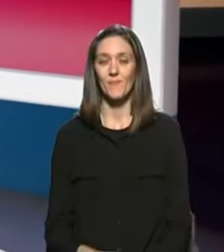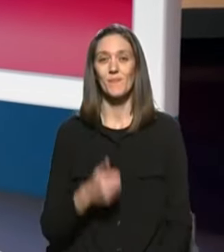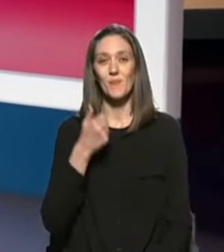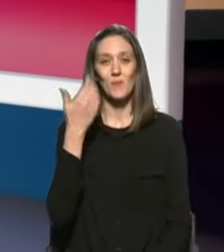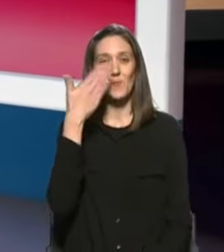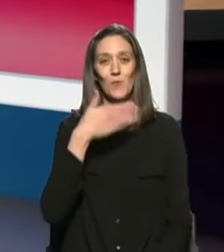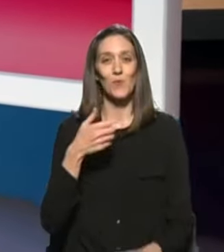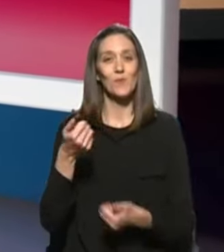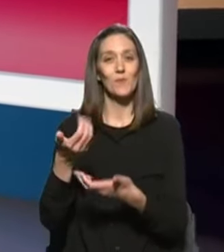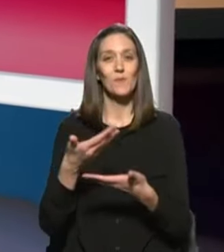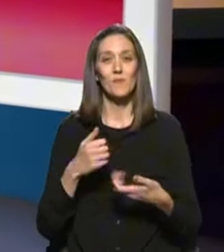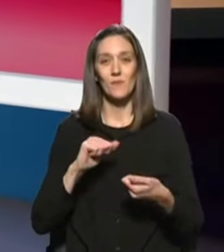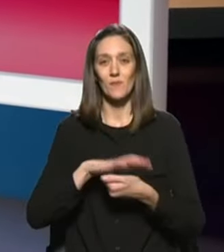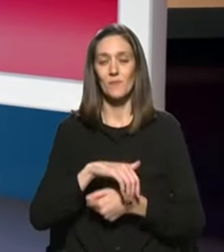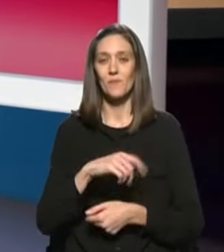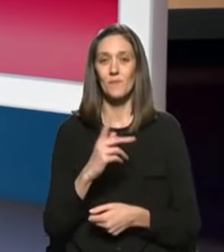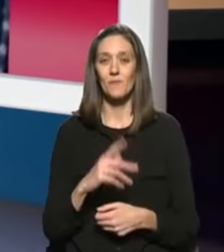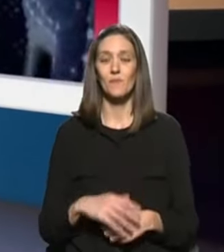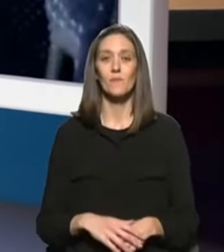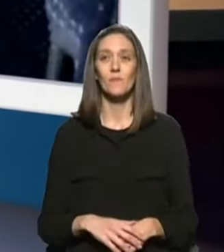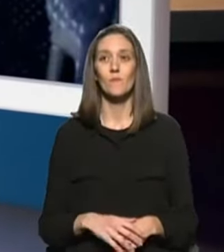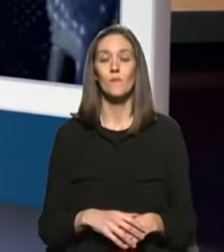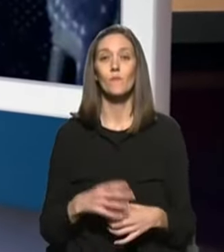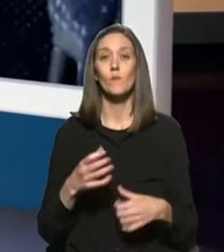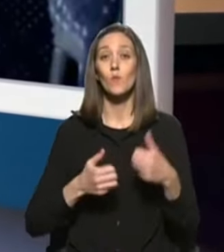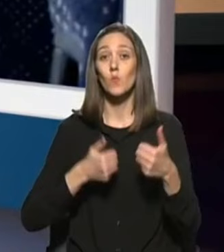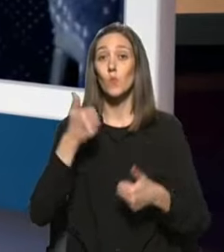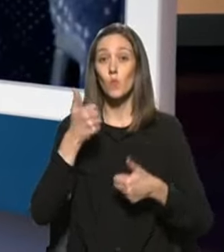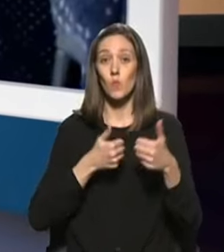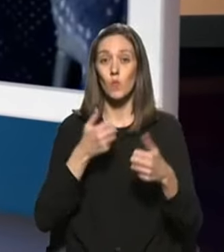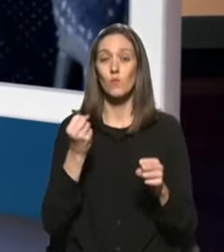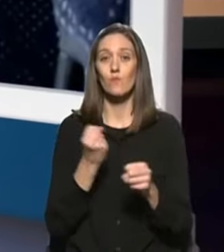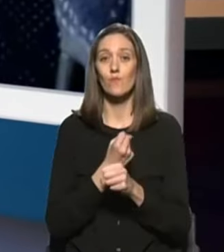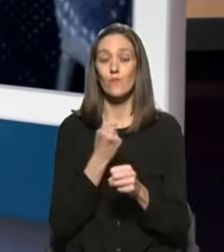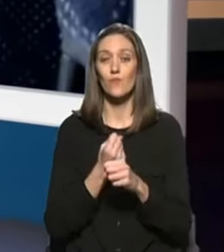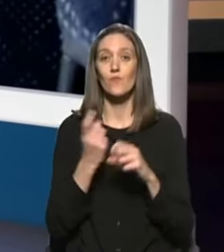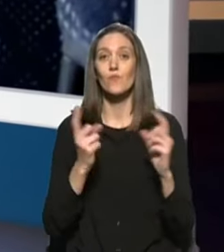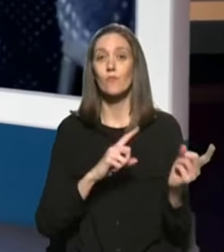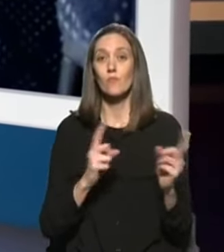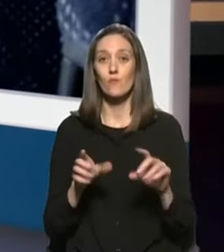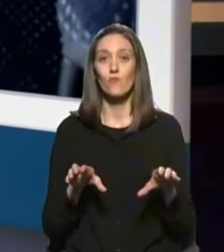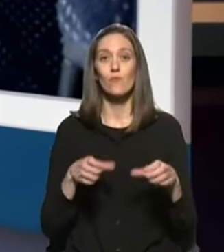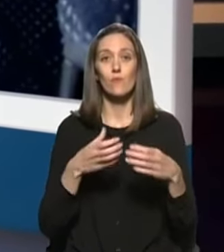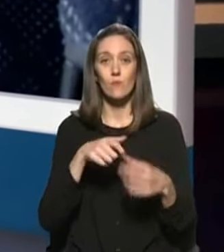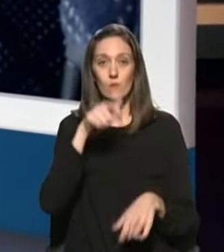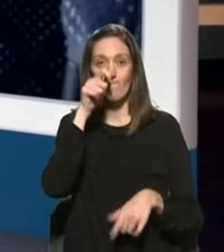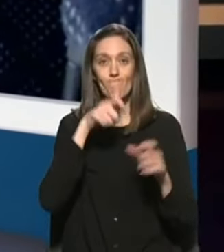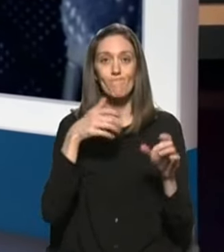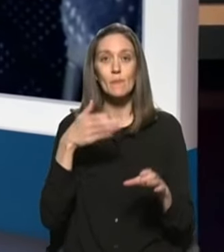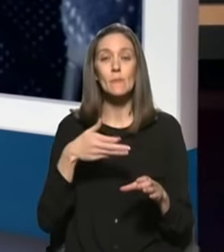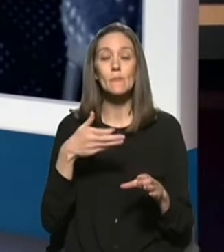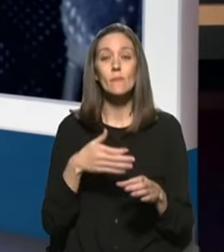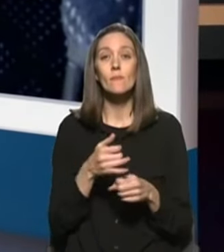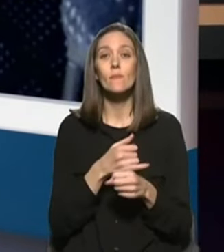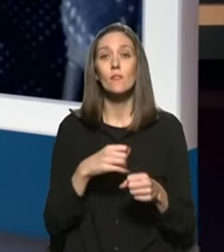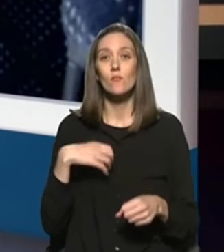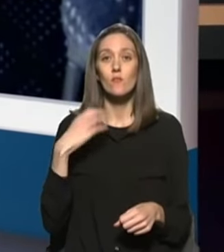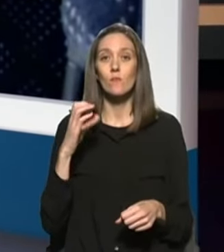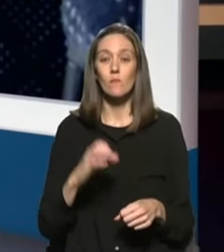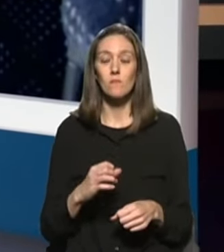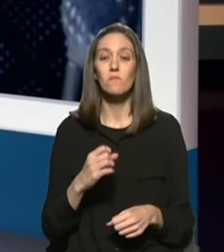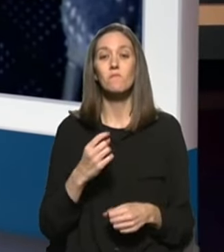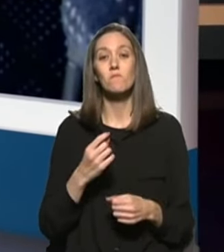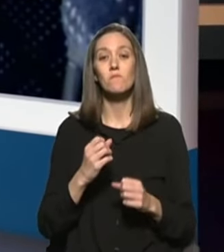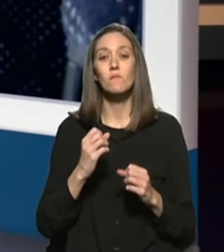Boa noite, bem-vindos ao Telejornal. O concurso para o Serviço de Transporte Coletivo de Passageiros em São Miguel deve ser